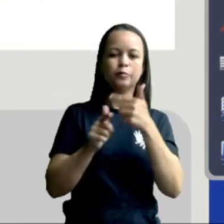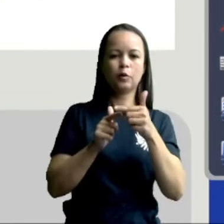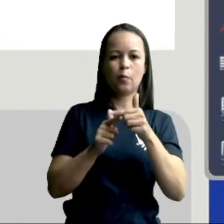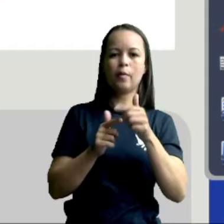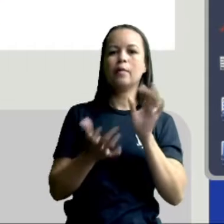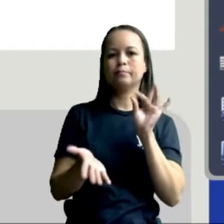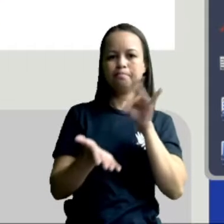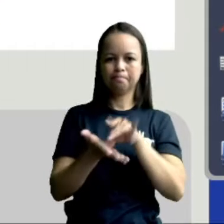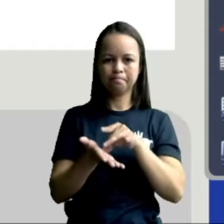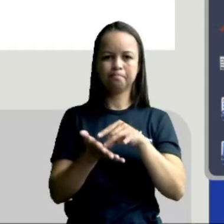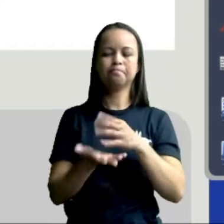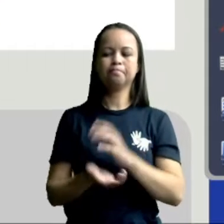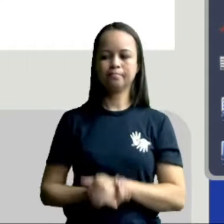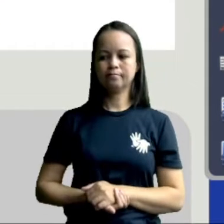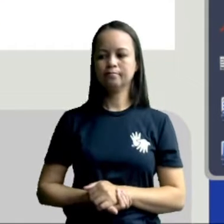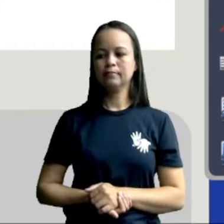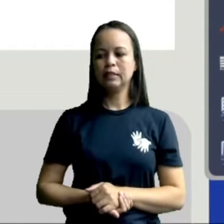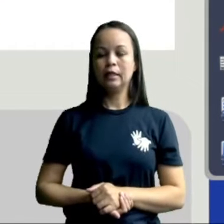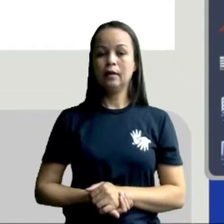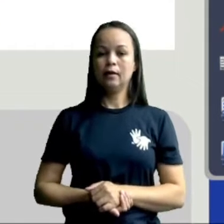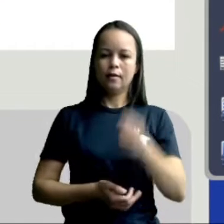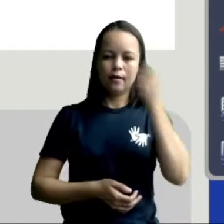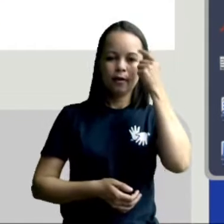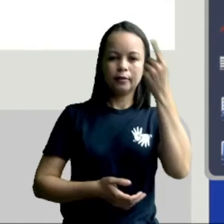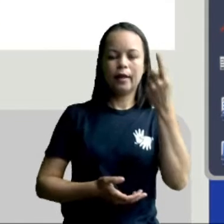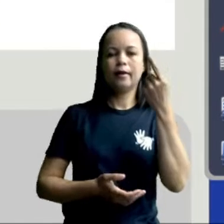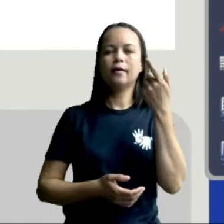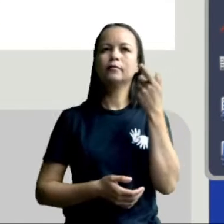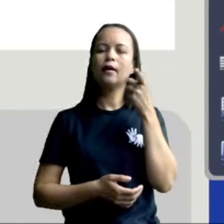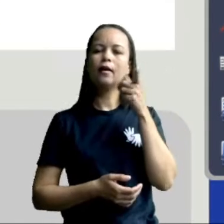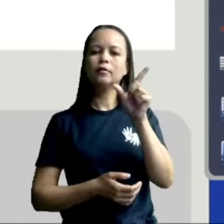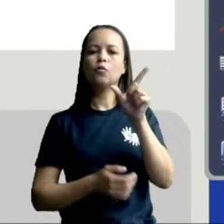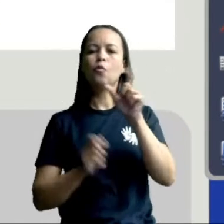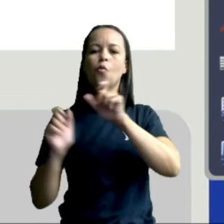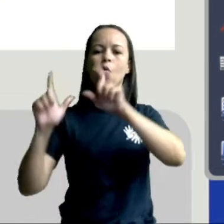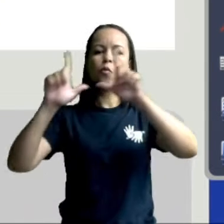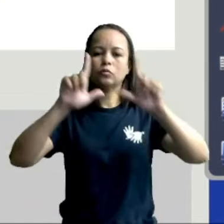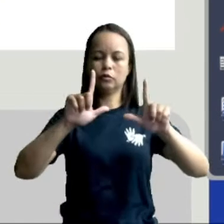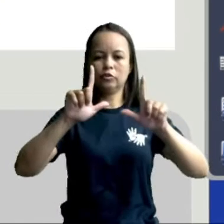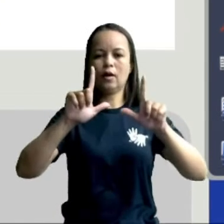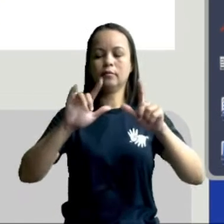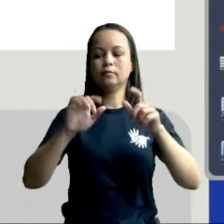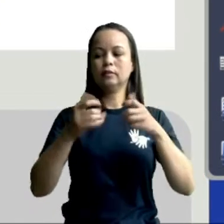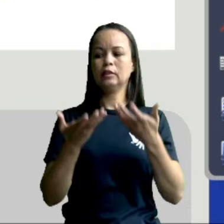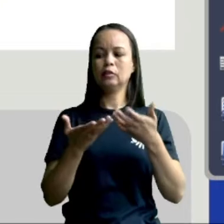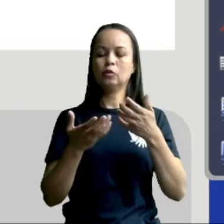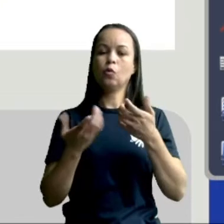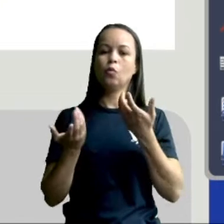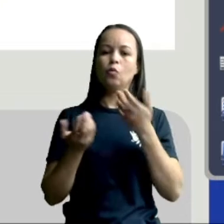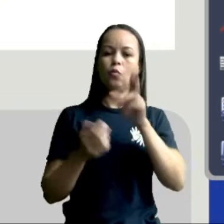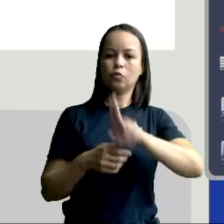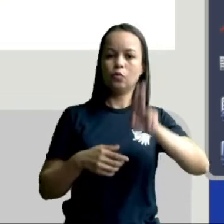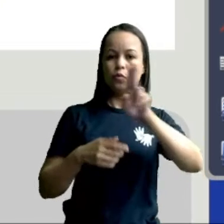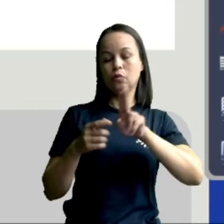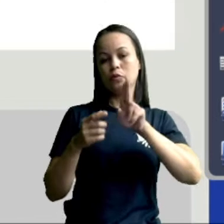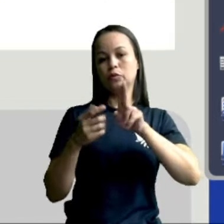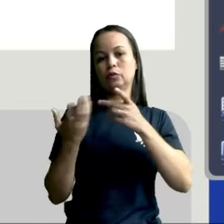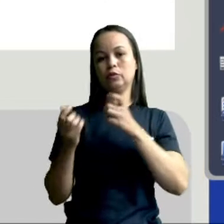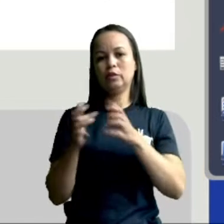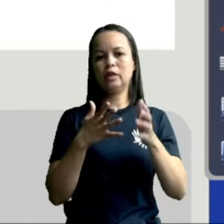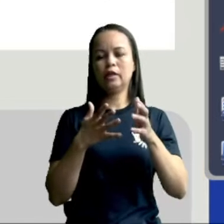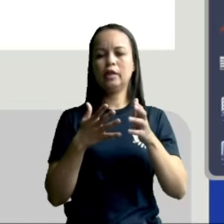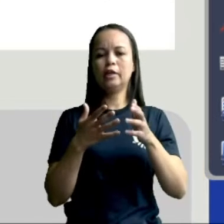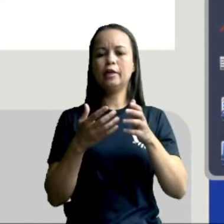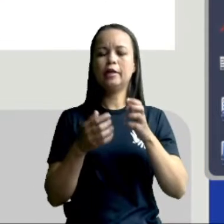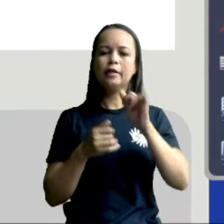reais. A ideia está lá no outro slide e aqui com o uso de fórmulas. Mas aí, o